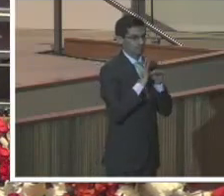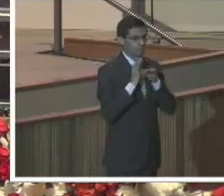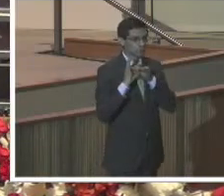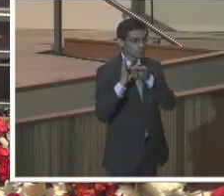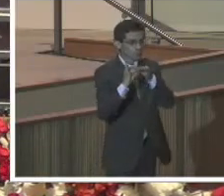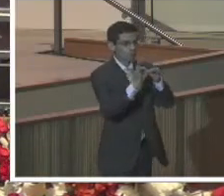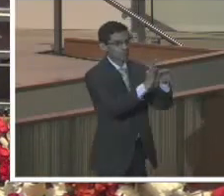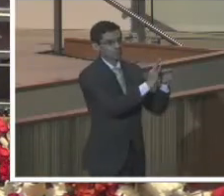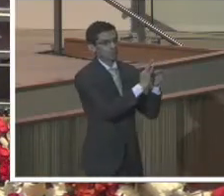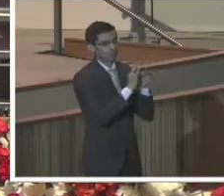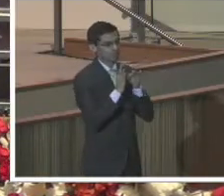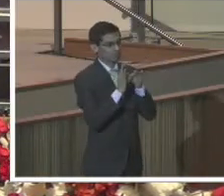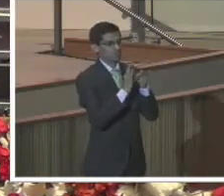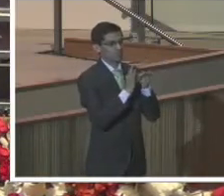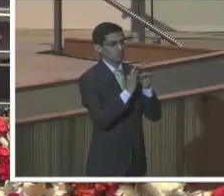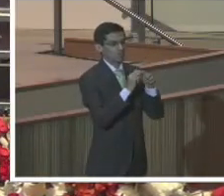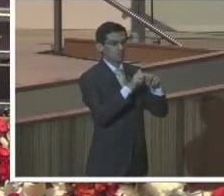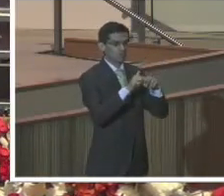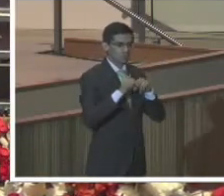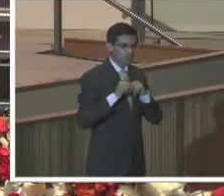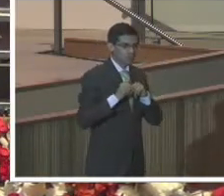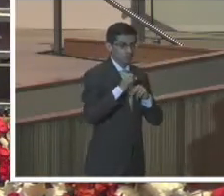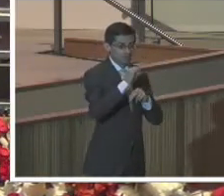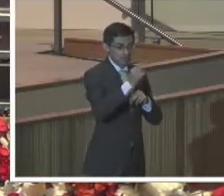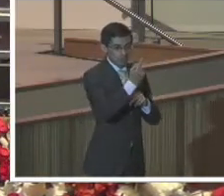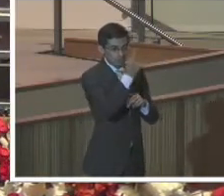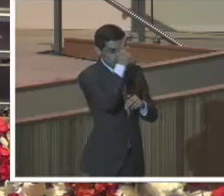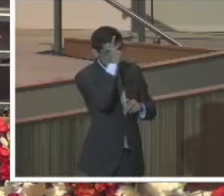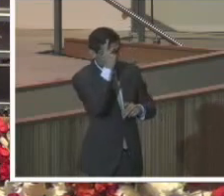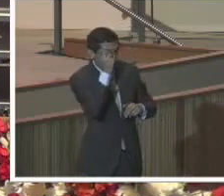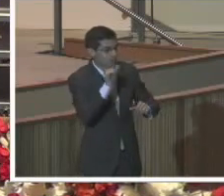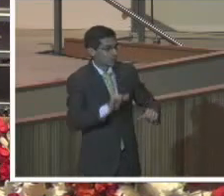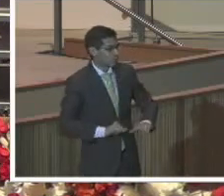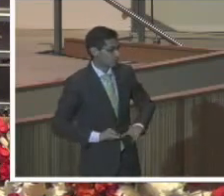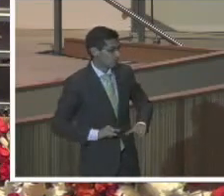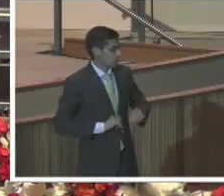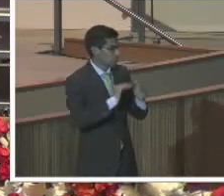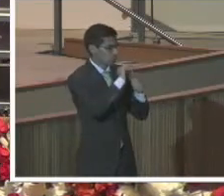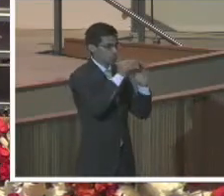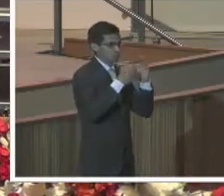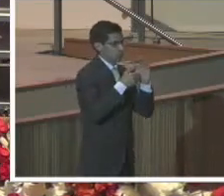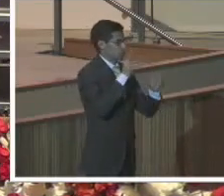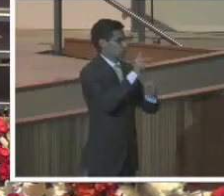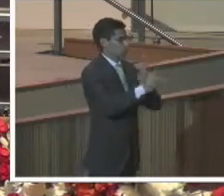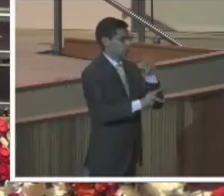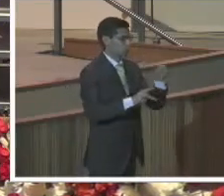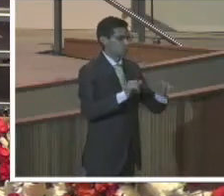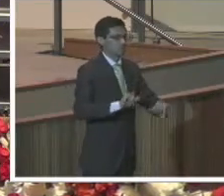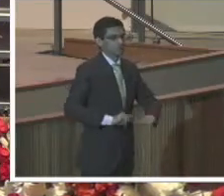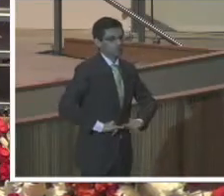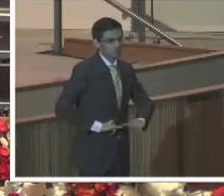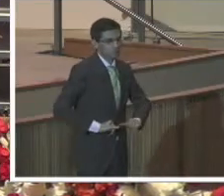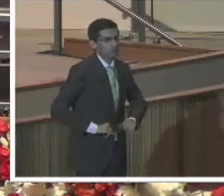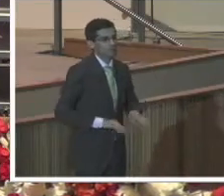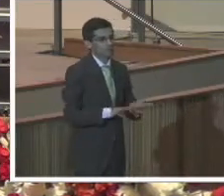haveria sentido para a nossa vida. É justamente porque a gente faz parte que a vida tem sentido.